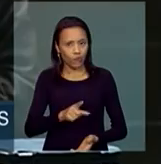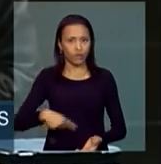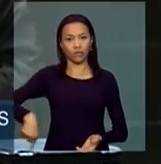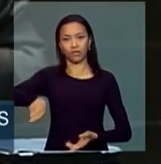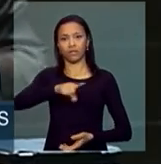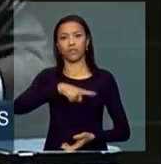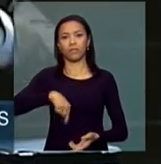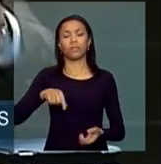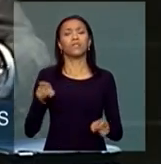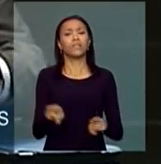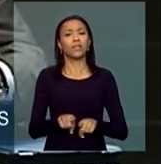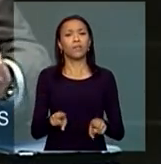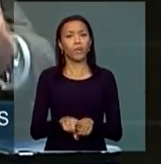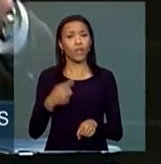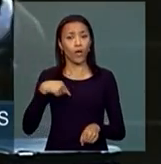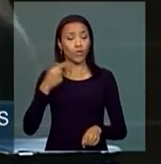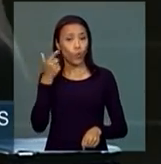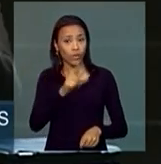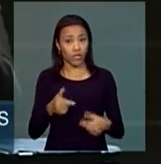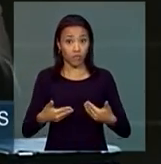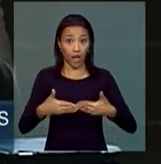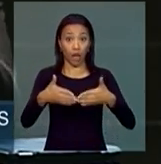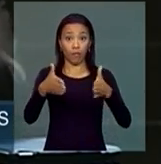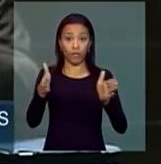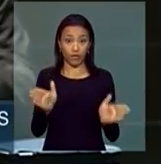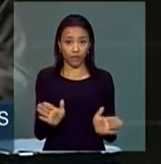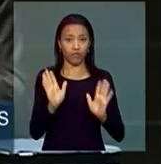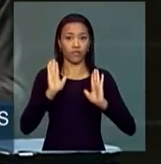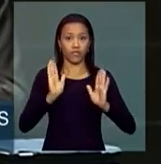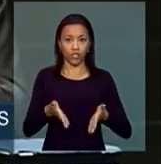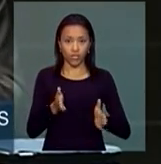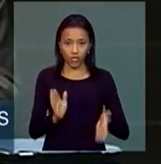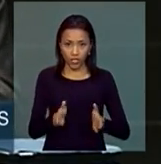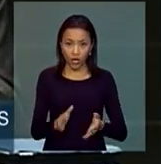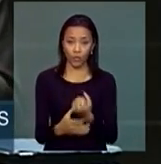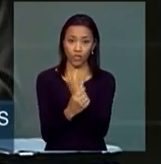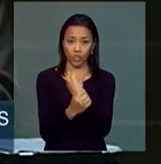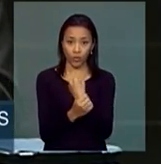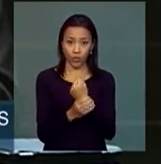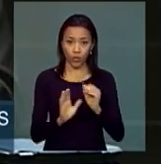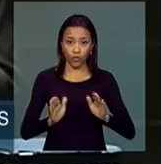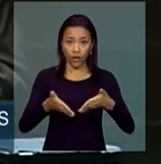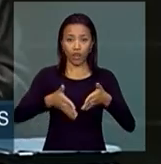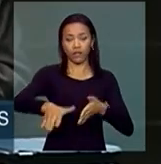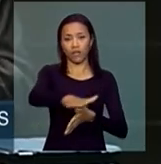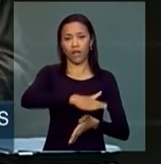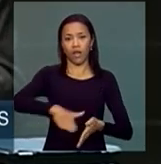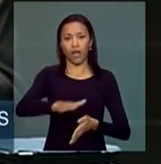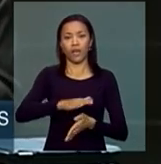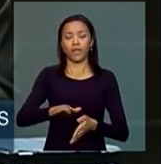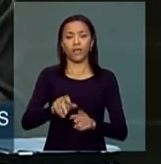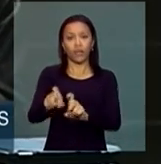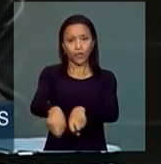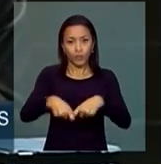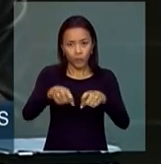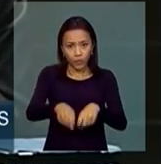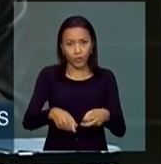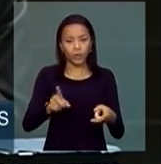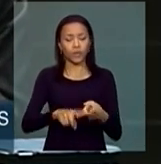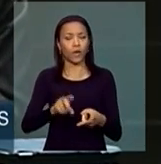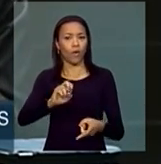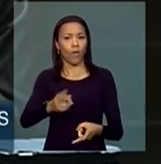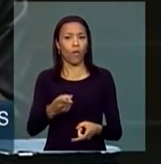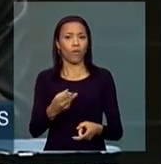também como conseguimos ampliar, já cruzando o seguro agrícola com o seguro de renda, ou então, ao menos,